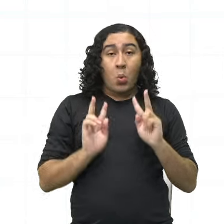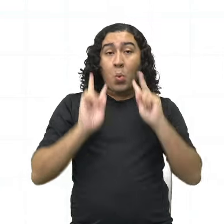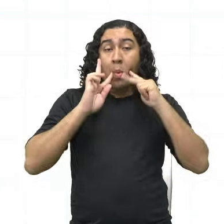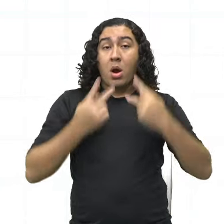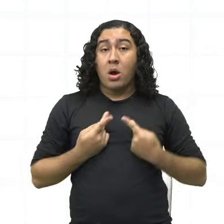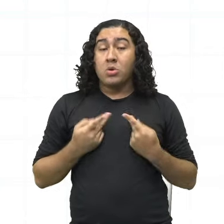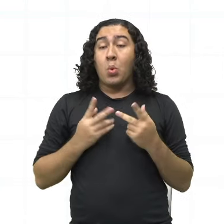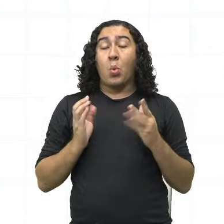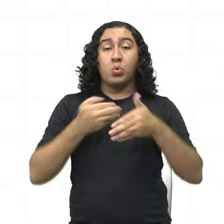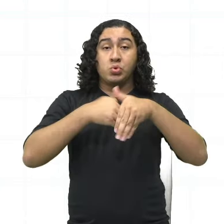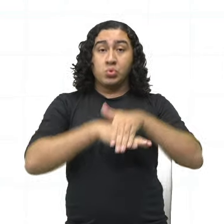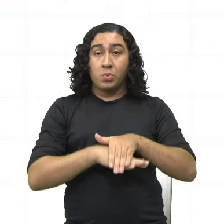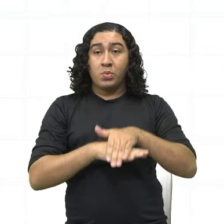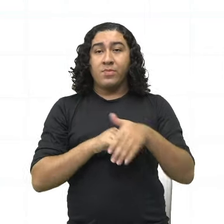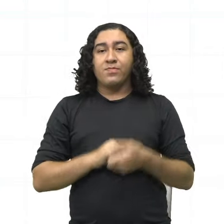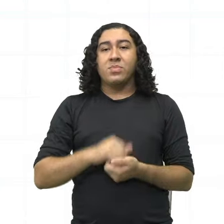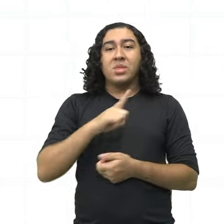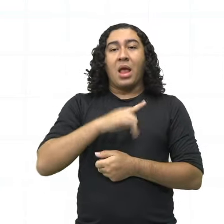temos o exemplo, né?